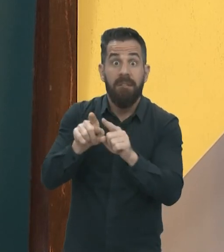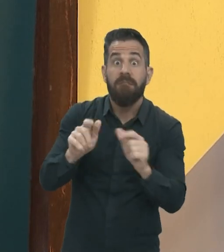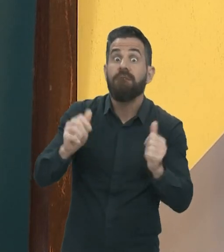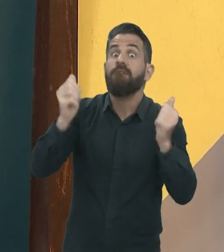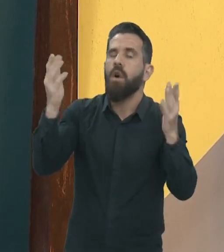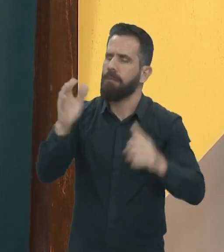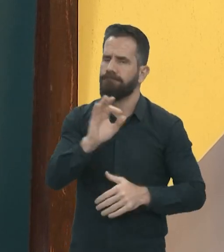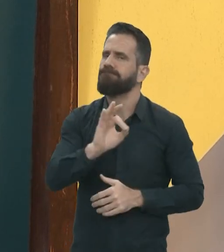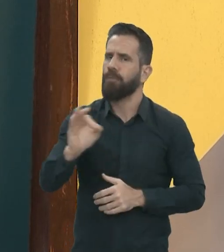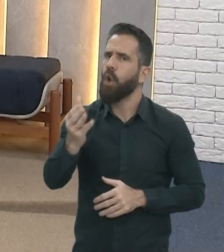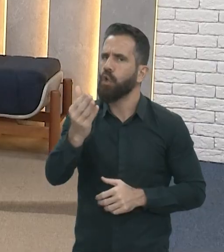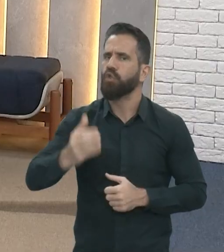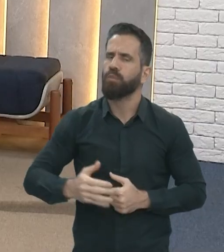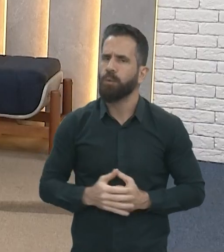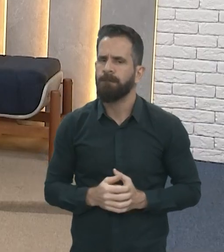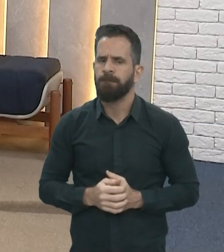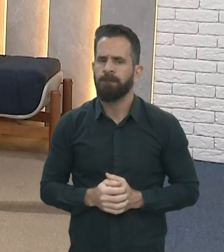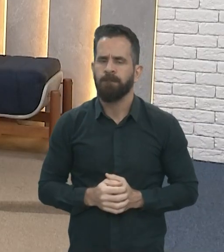Muito, muito bom.